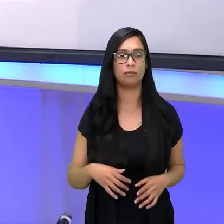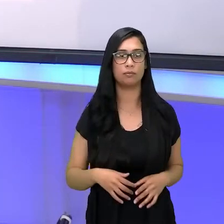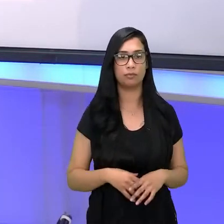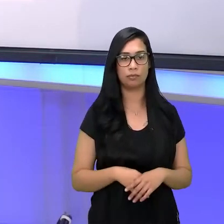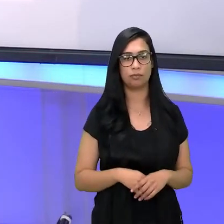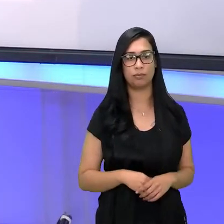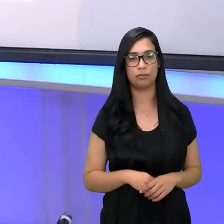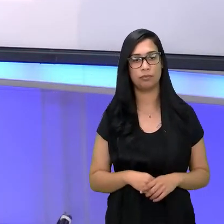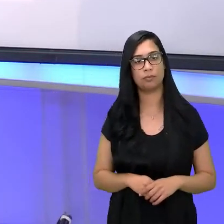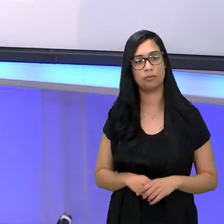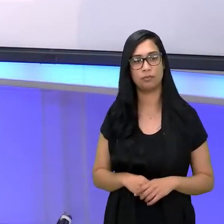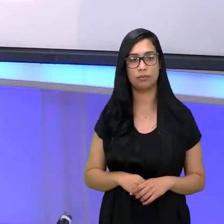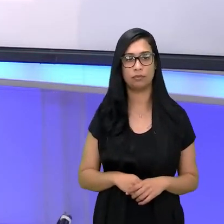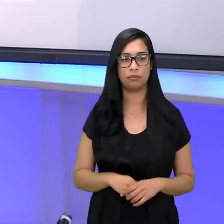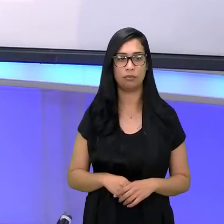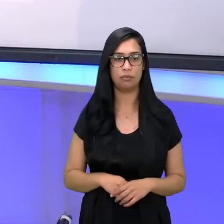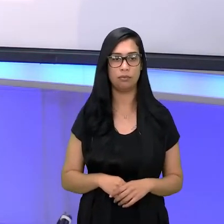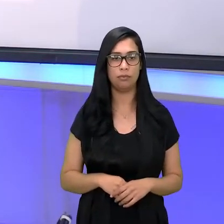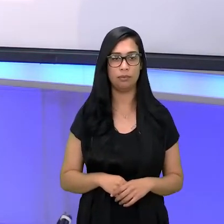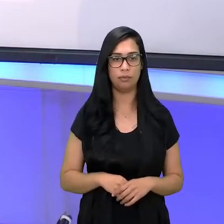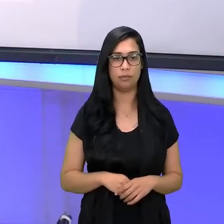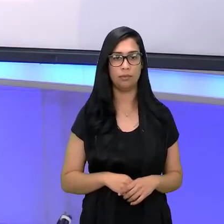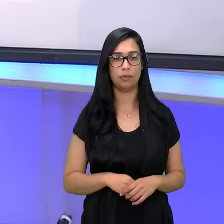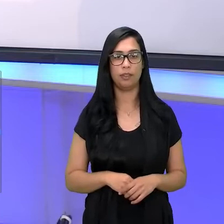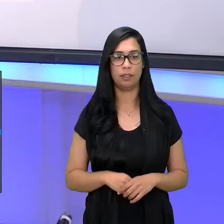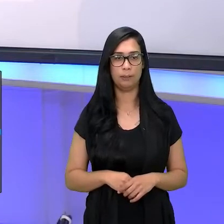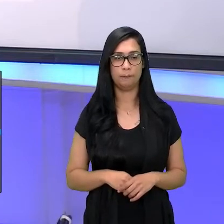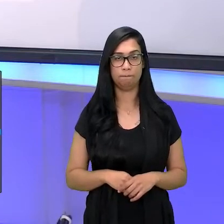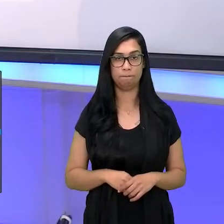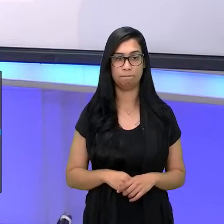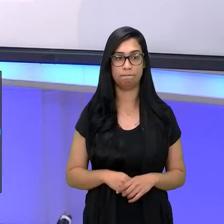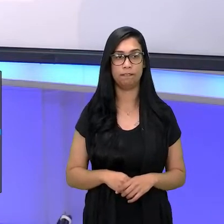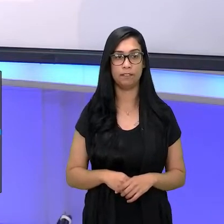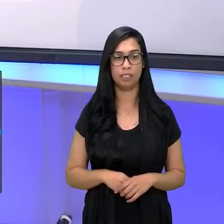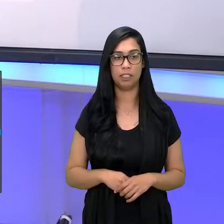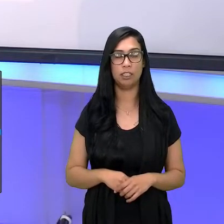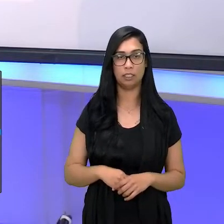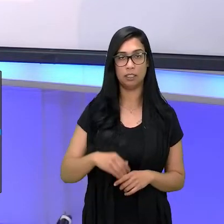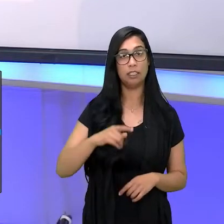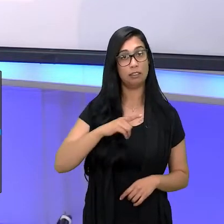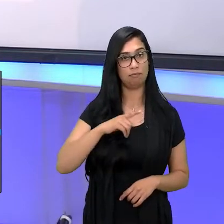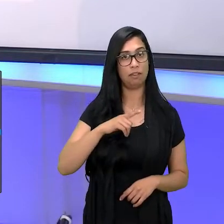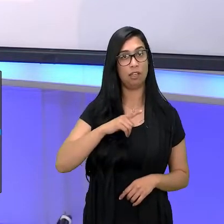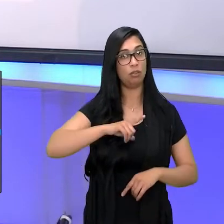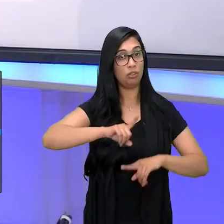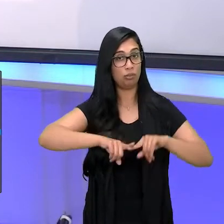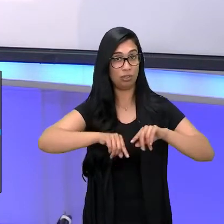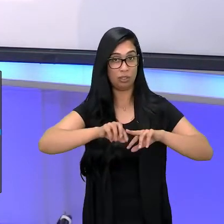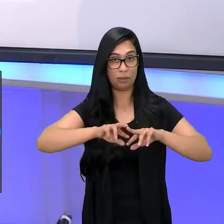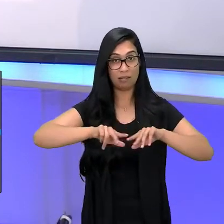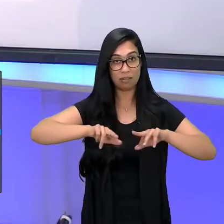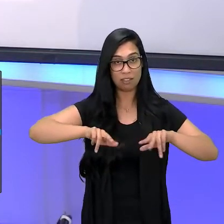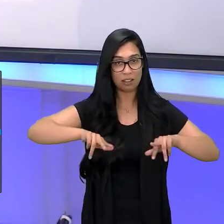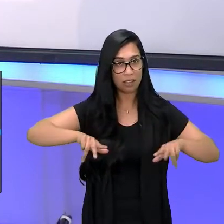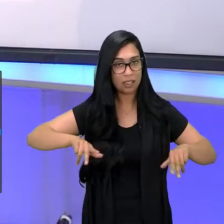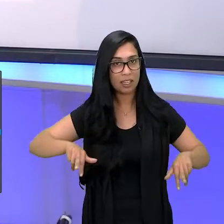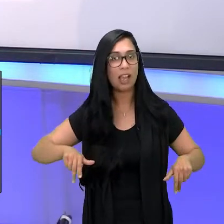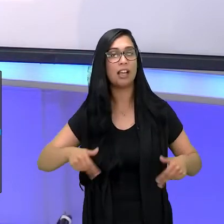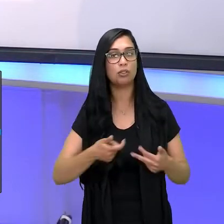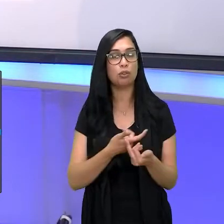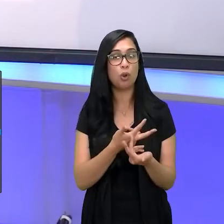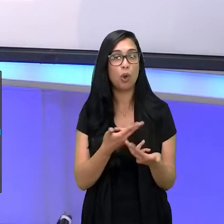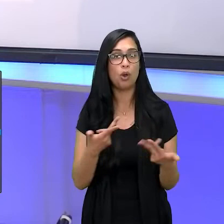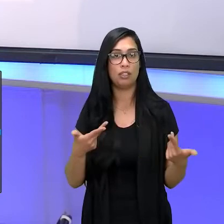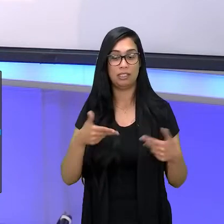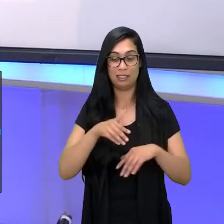Esse material aí que está dentro da lâmpada, por onde tem essa emissão de luz, ele dura pouco, ele queima mais rapidamente.